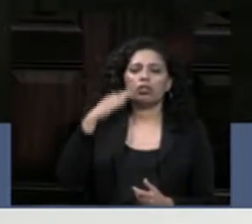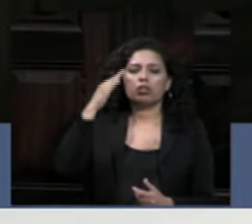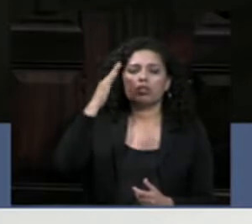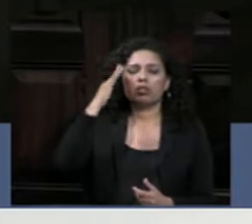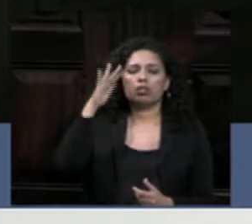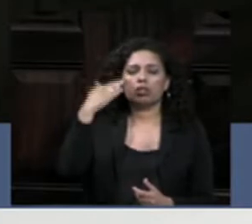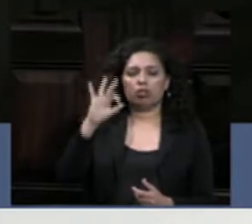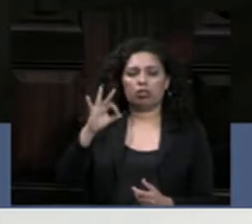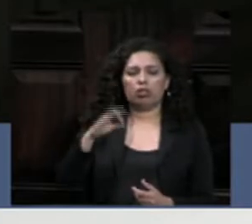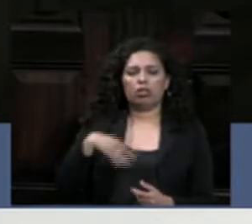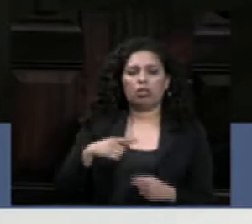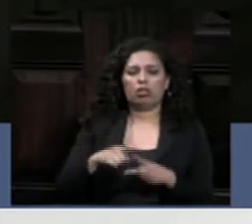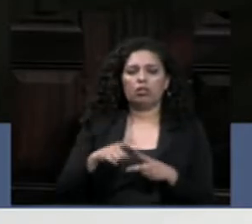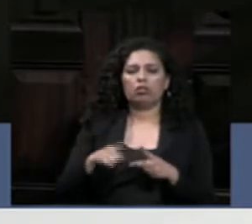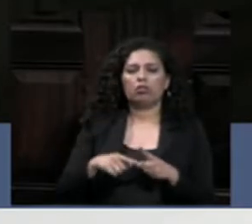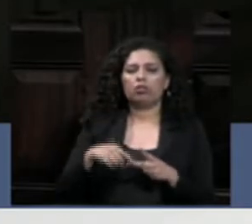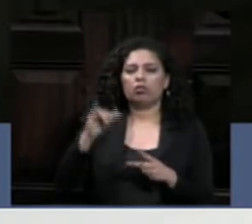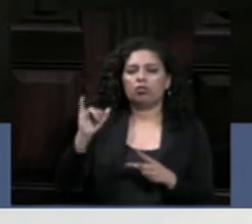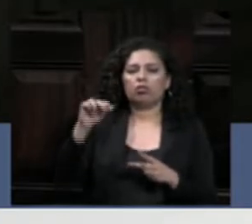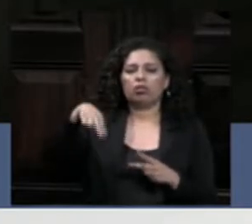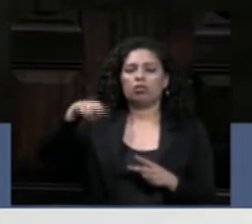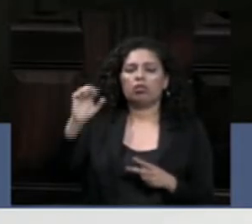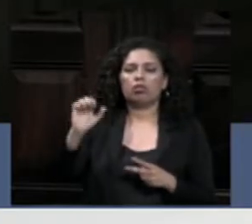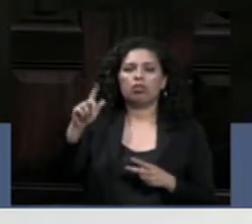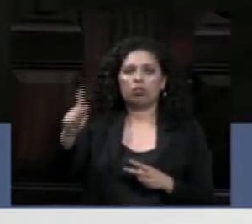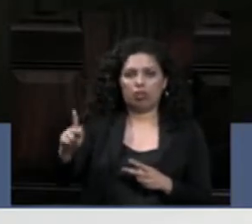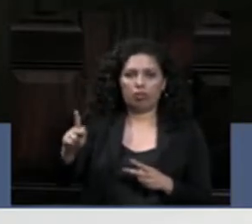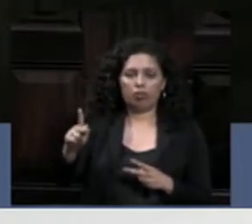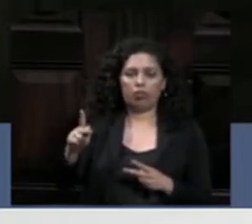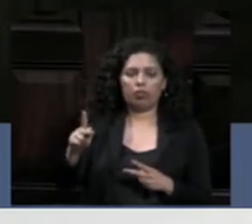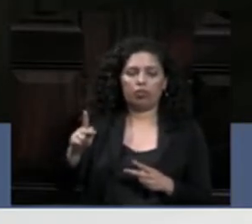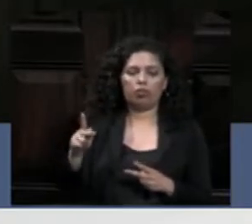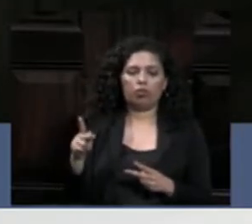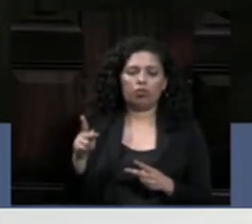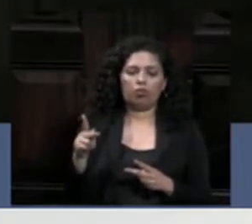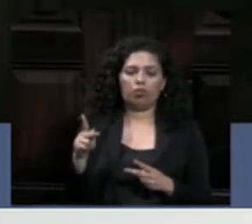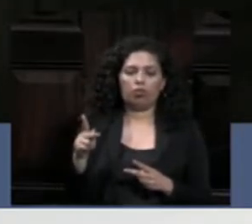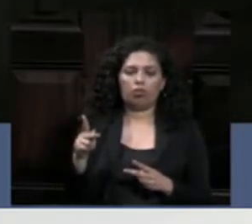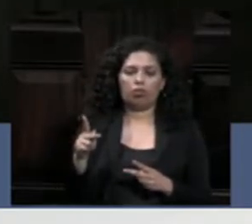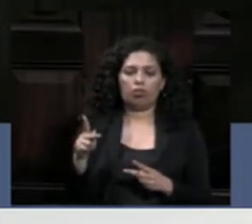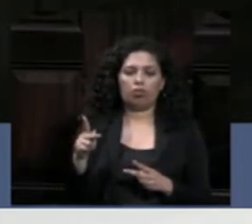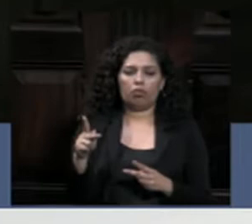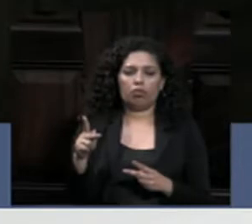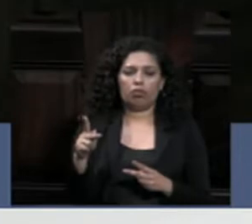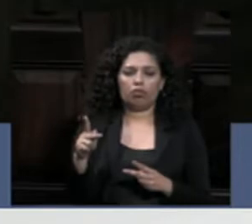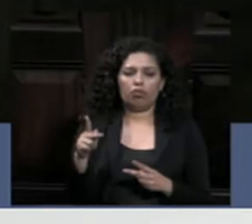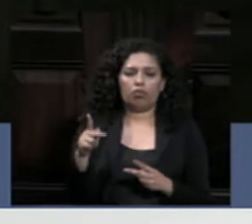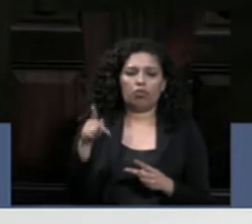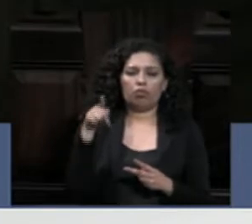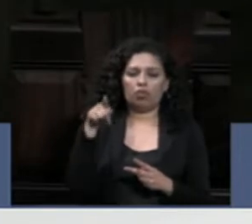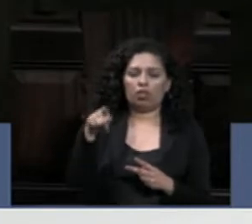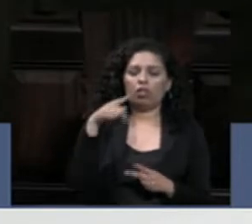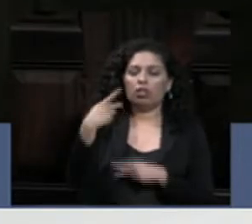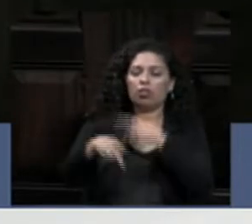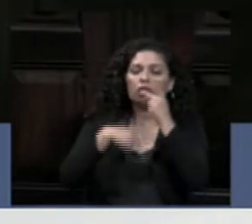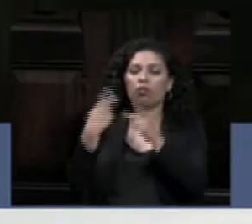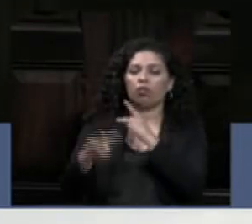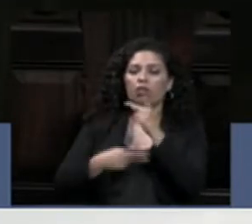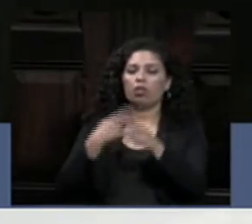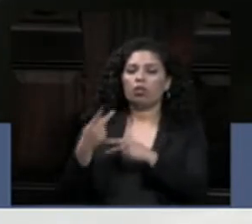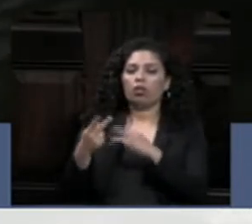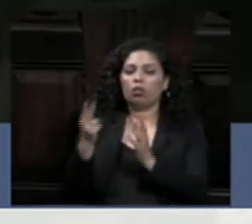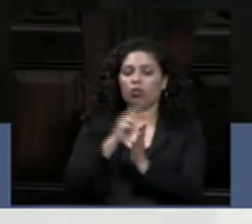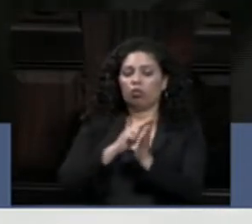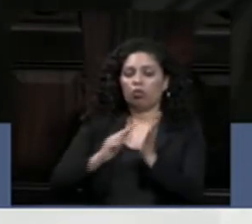órgãos públicos. O INEP, que eu mencionei infelizmente agora há pouco por causa da Malvina, num dado momento teve o seu nome acrescido